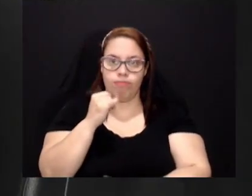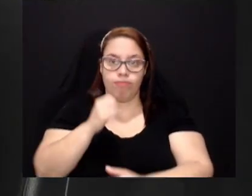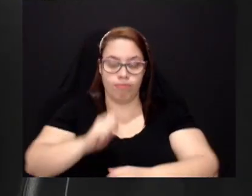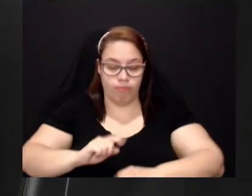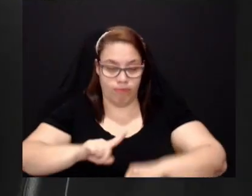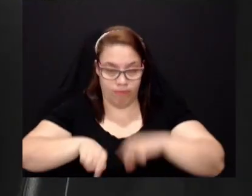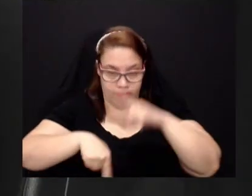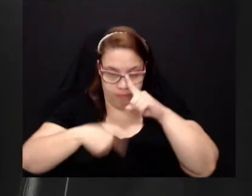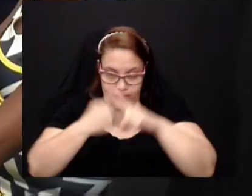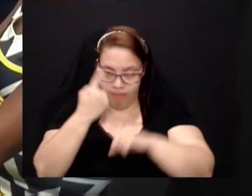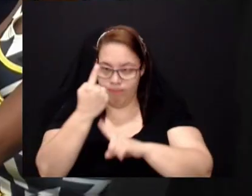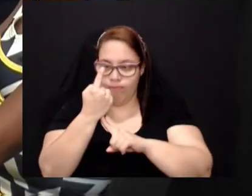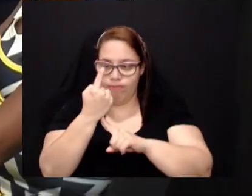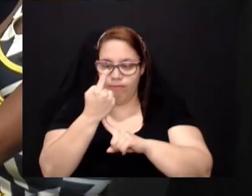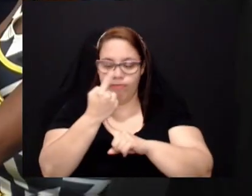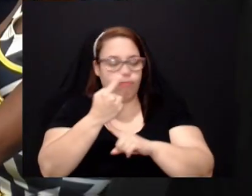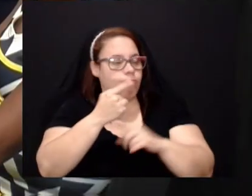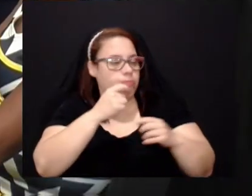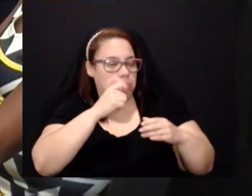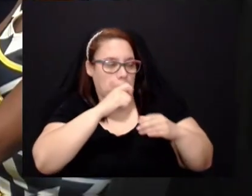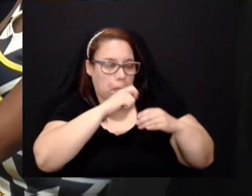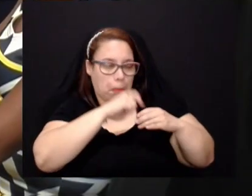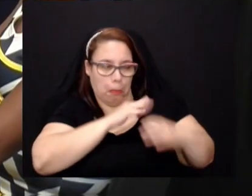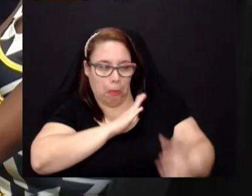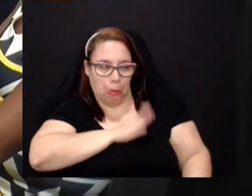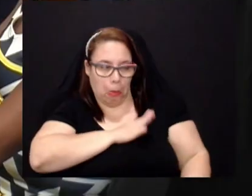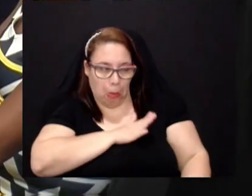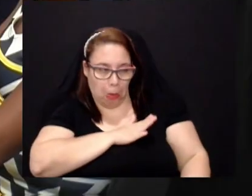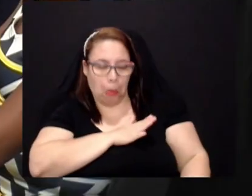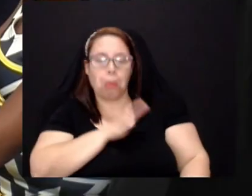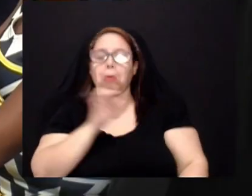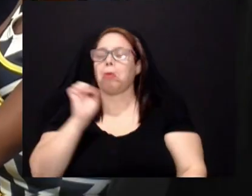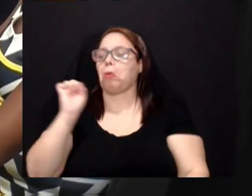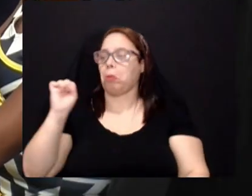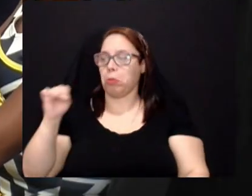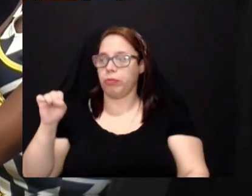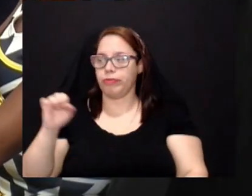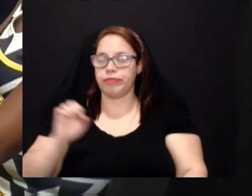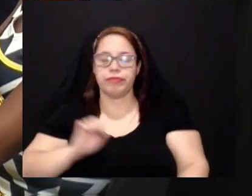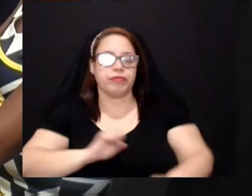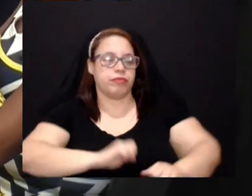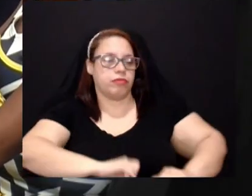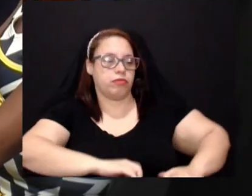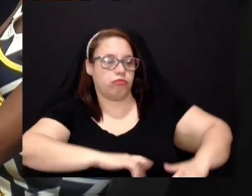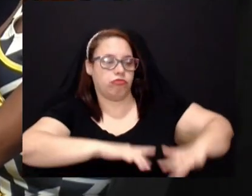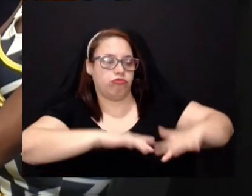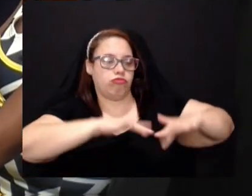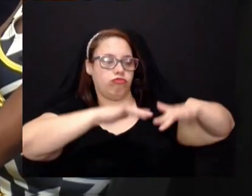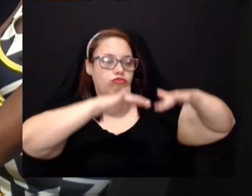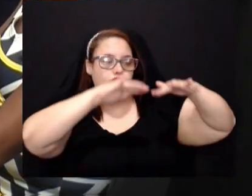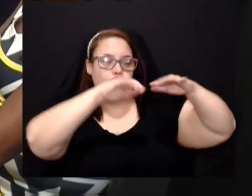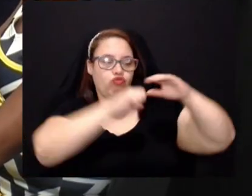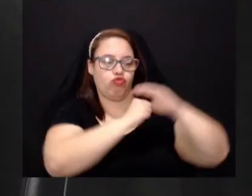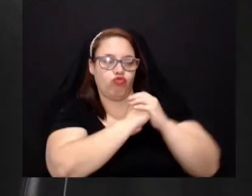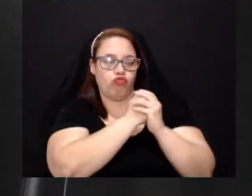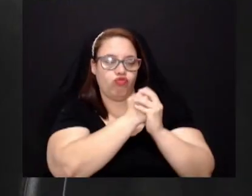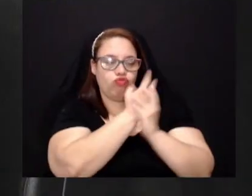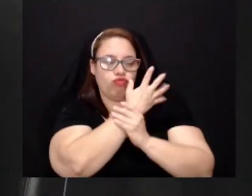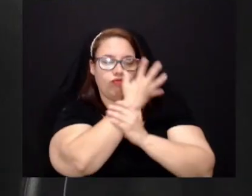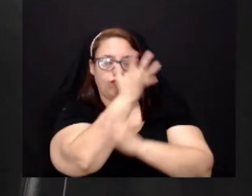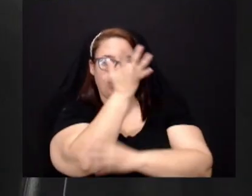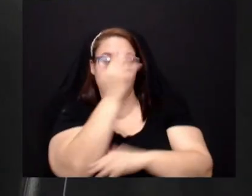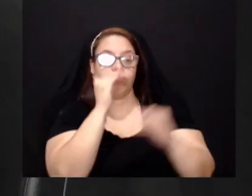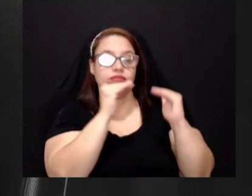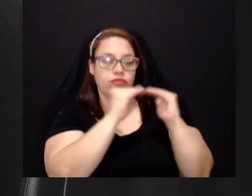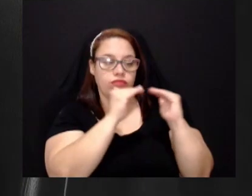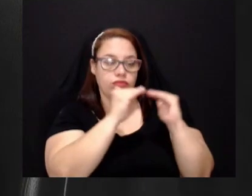sabe? Ele plantou A sementinha, e ela germinou. E ela germinou, Solo com fértil. certeza. E eu tenho uma família, assim, muito unida,